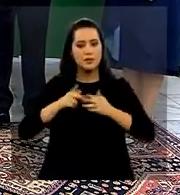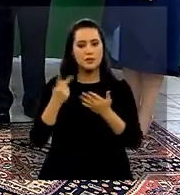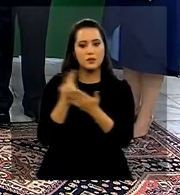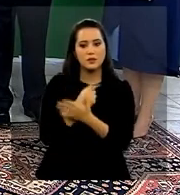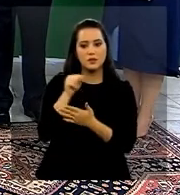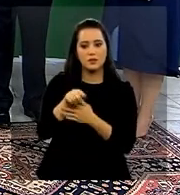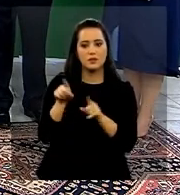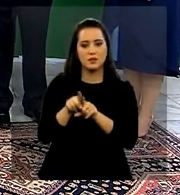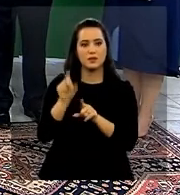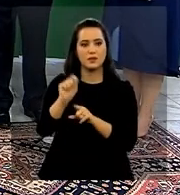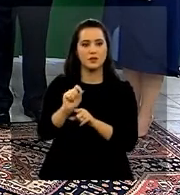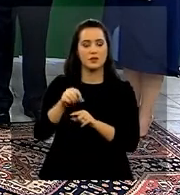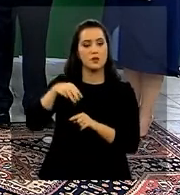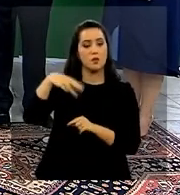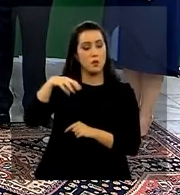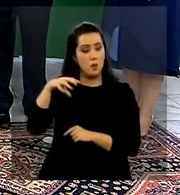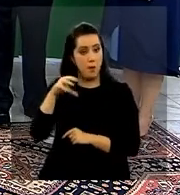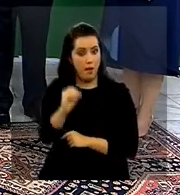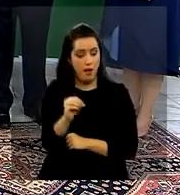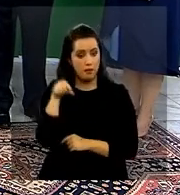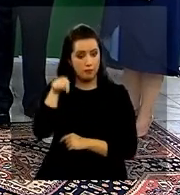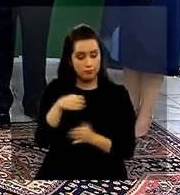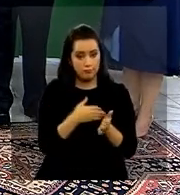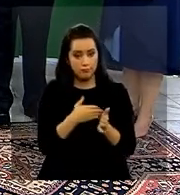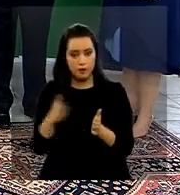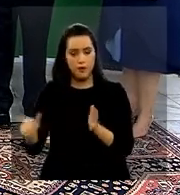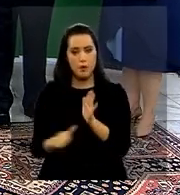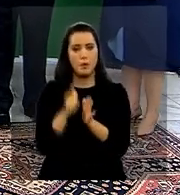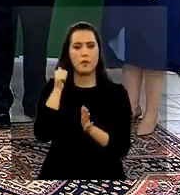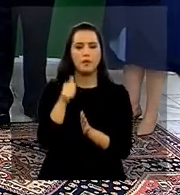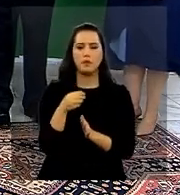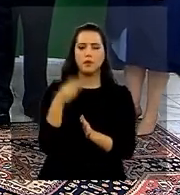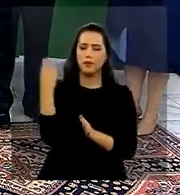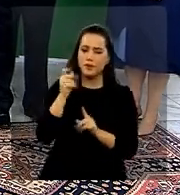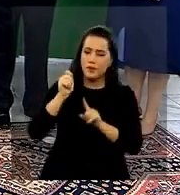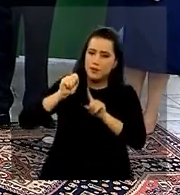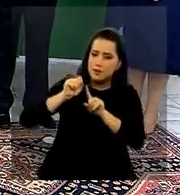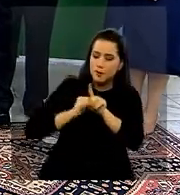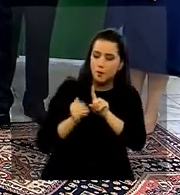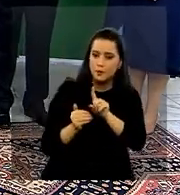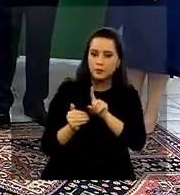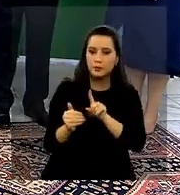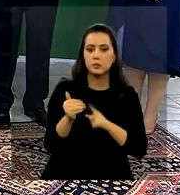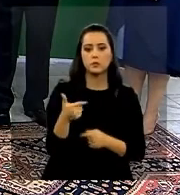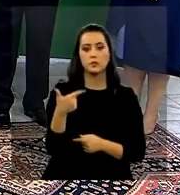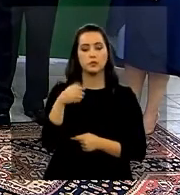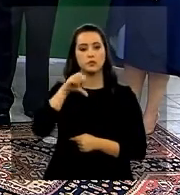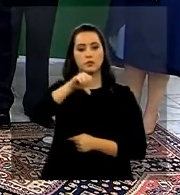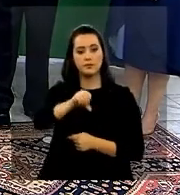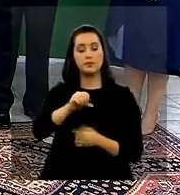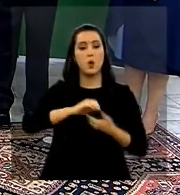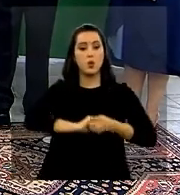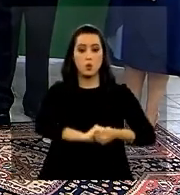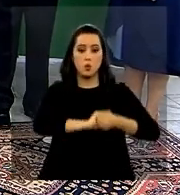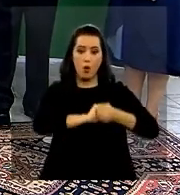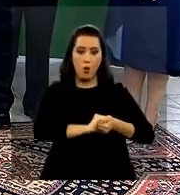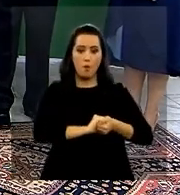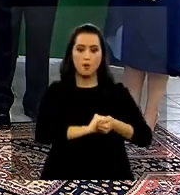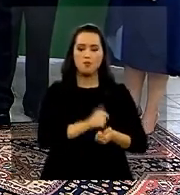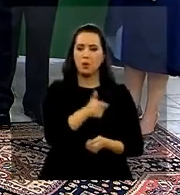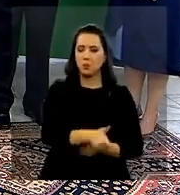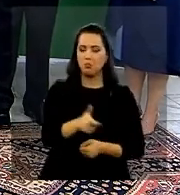agora em março, nesse primeiro trimestre de 2019. Os cumprimentos continuam.